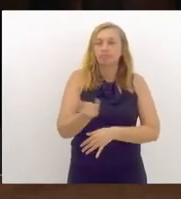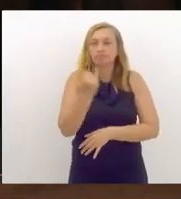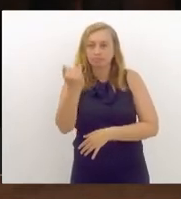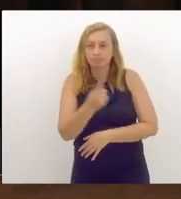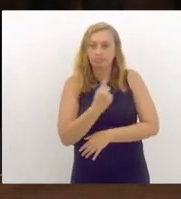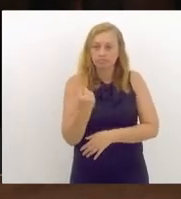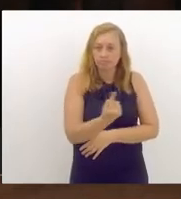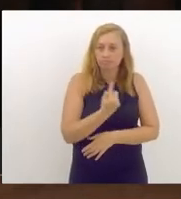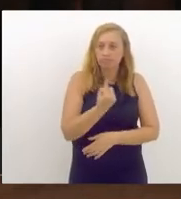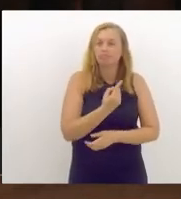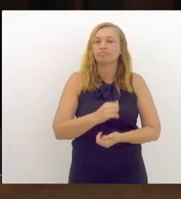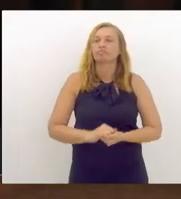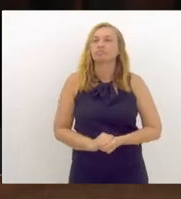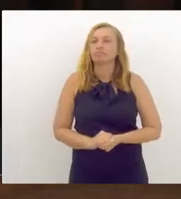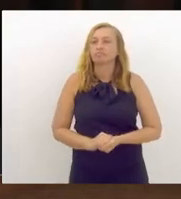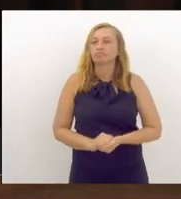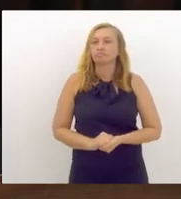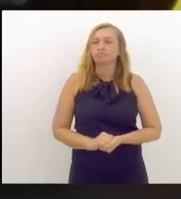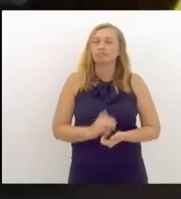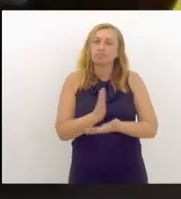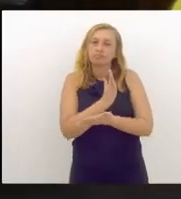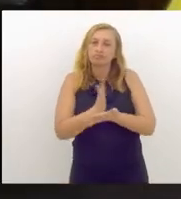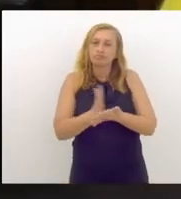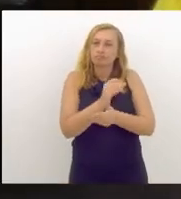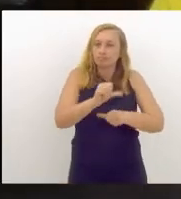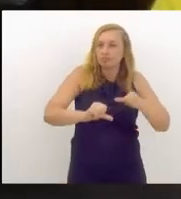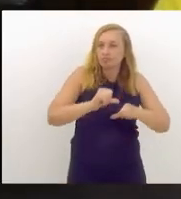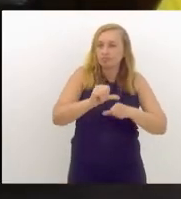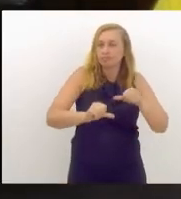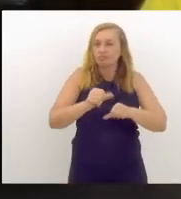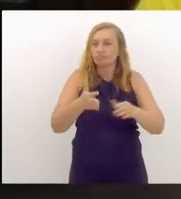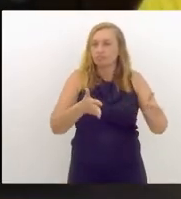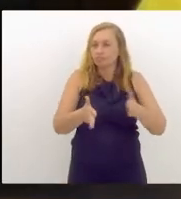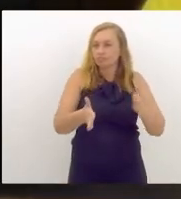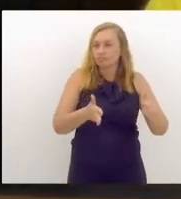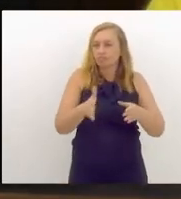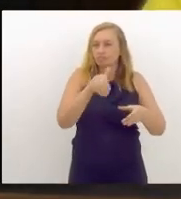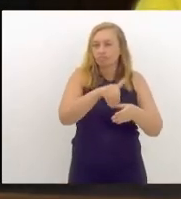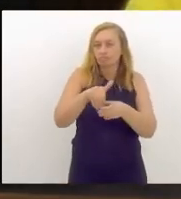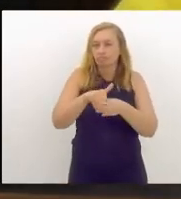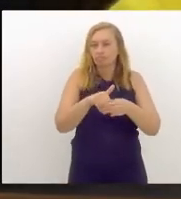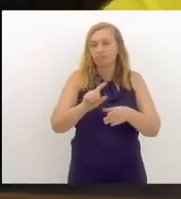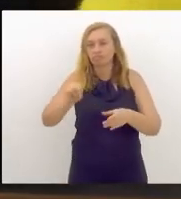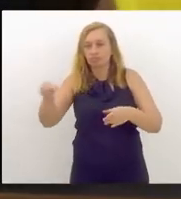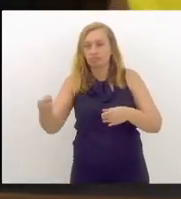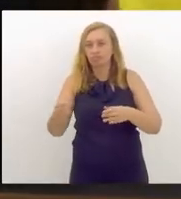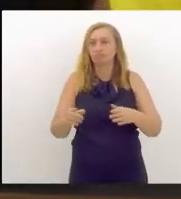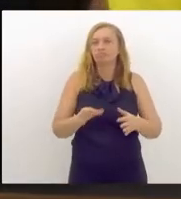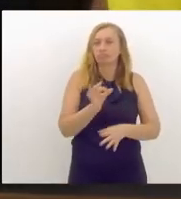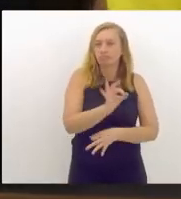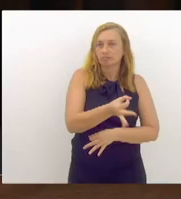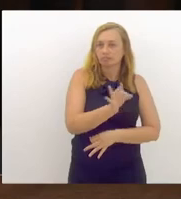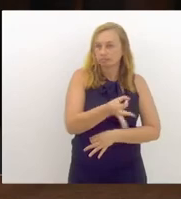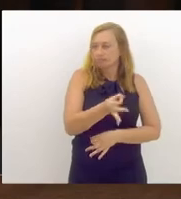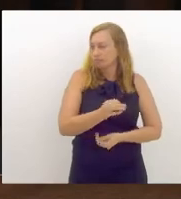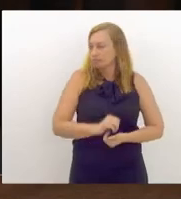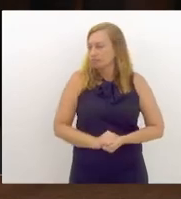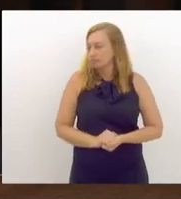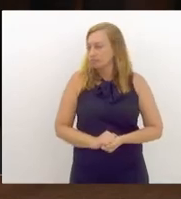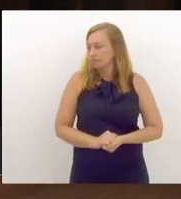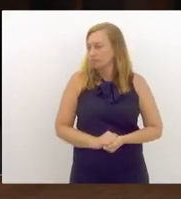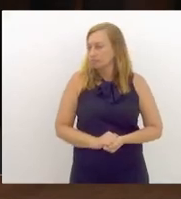coincidir né com essa agir as mudanças de um período eleitoral para o outro e com certeza